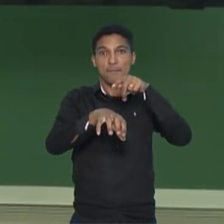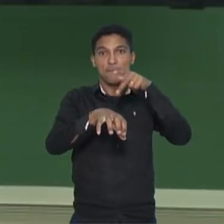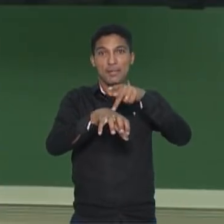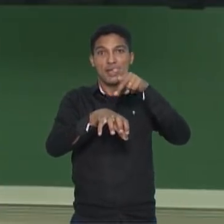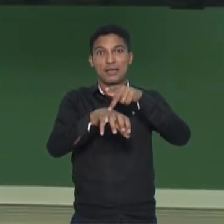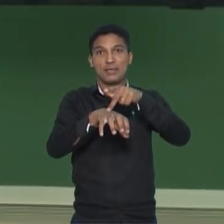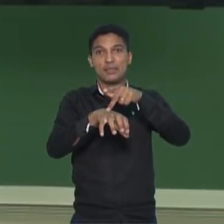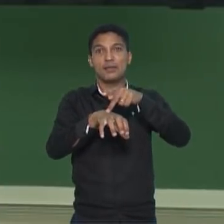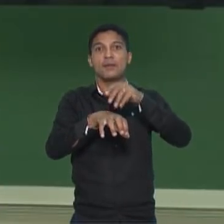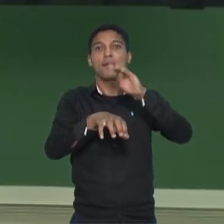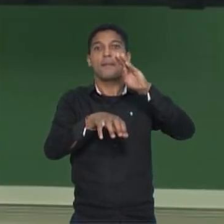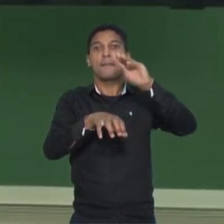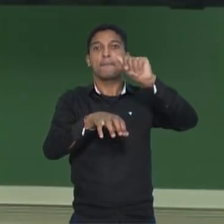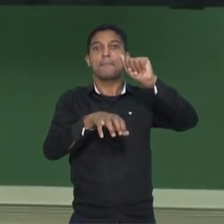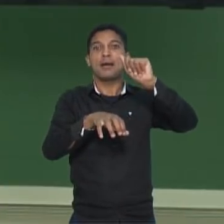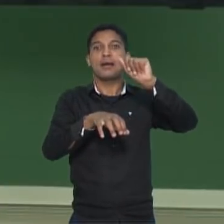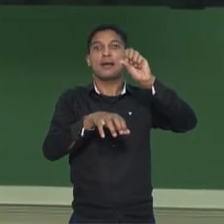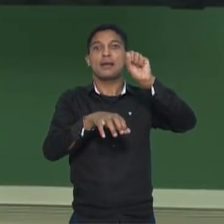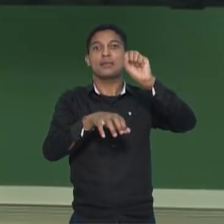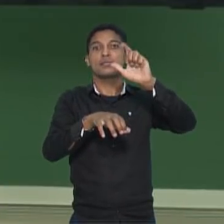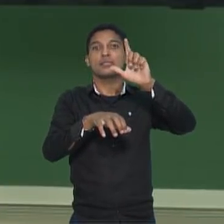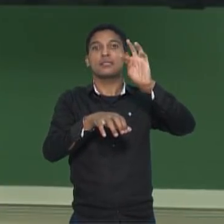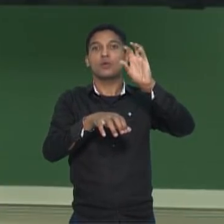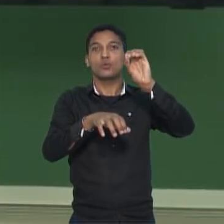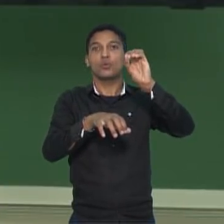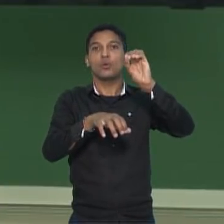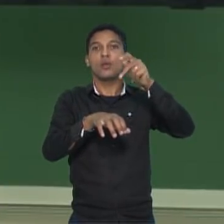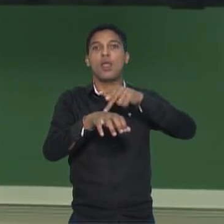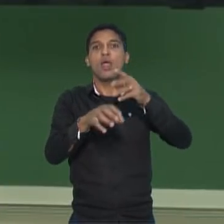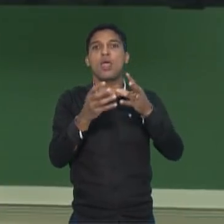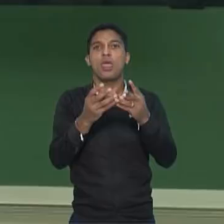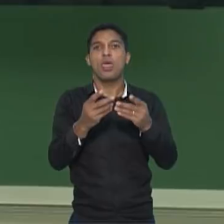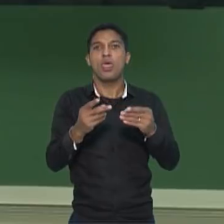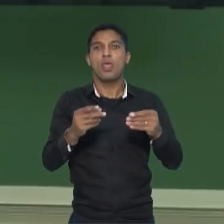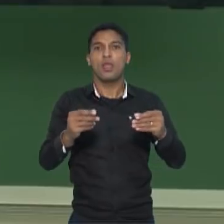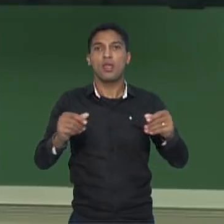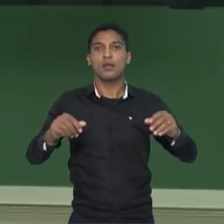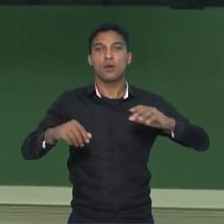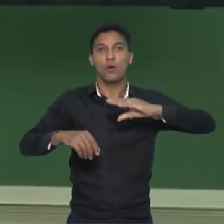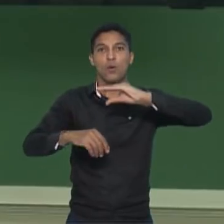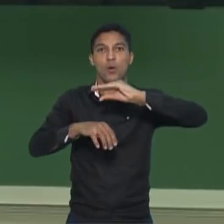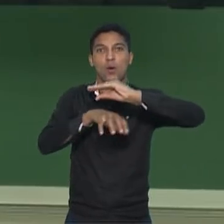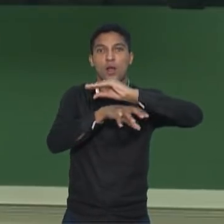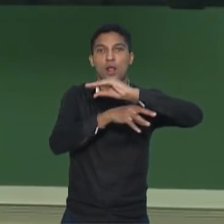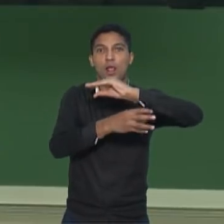terra roxa, que é excelente para o cultivo, para a agricultura.